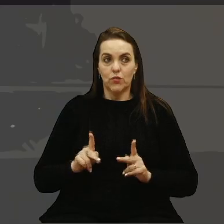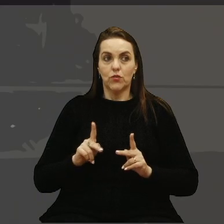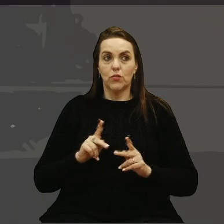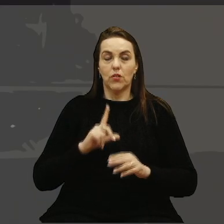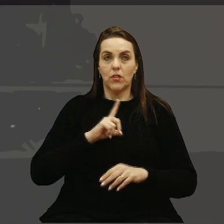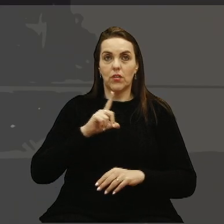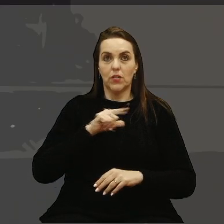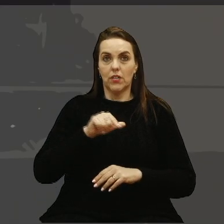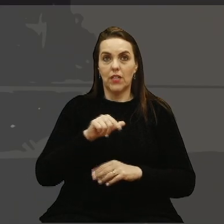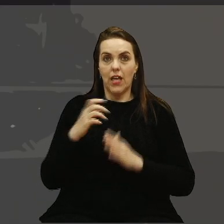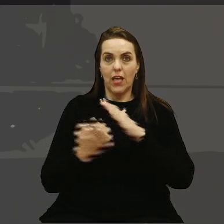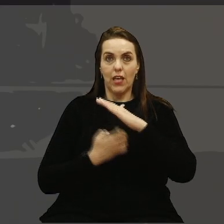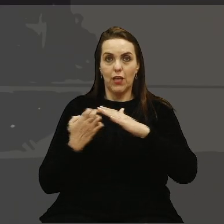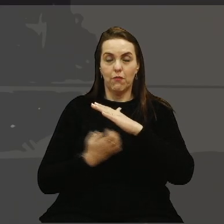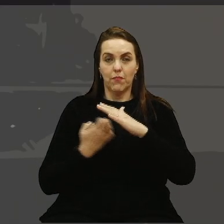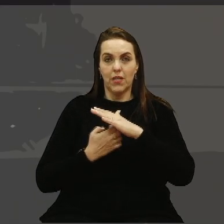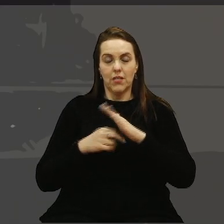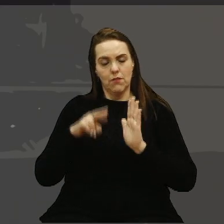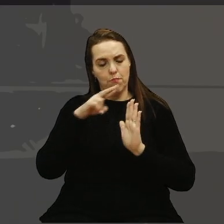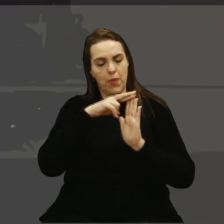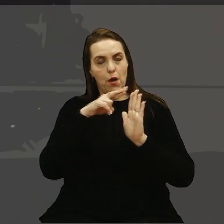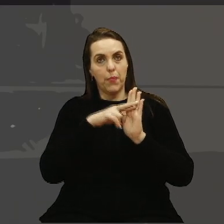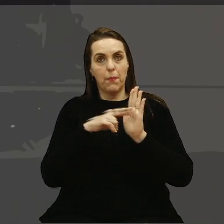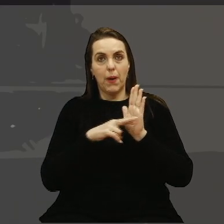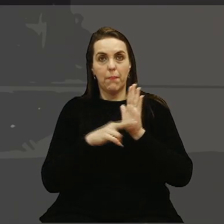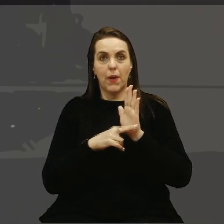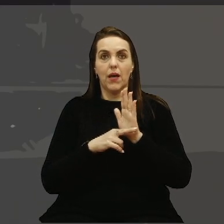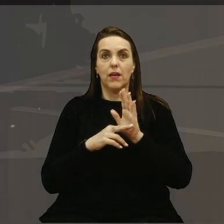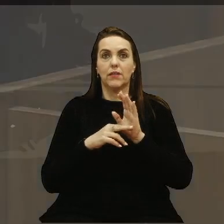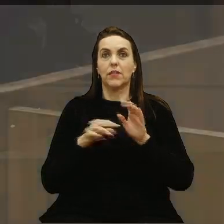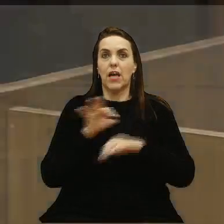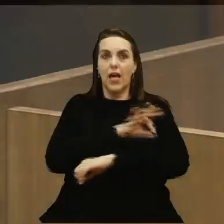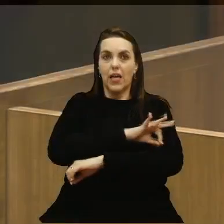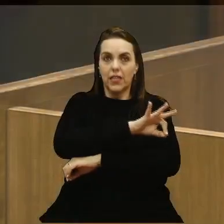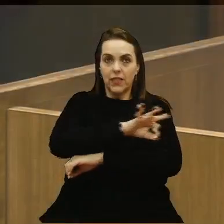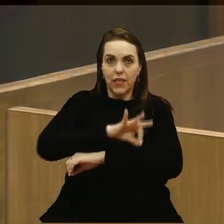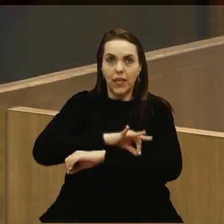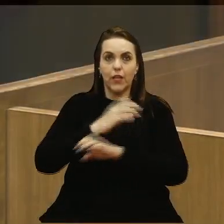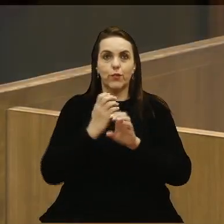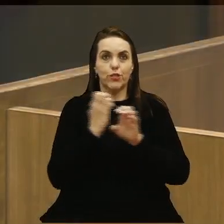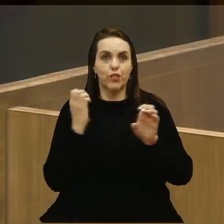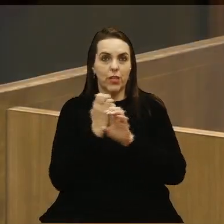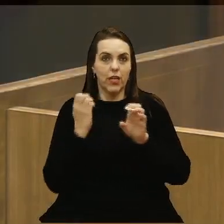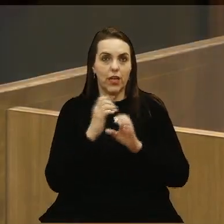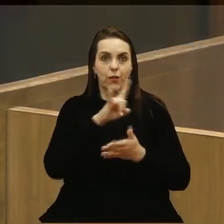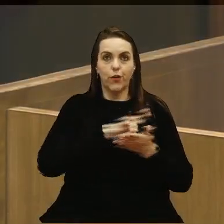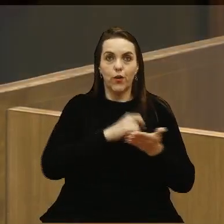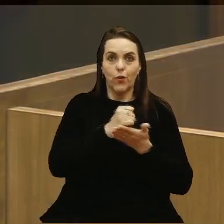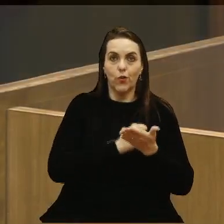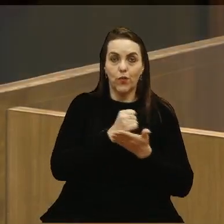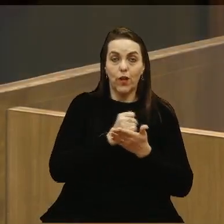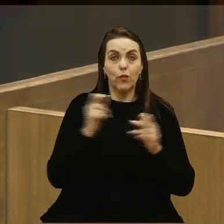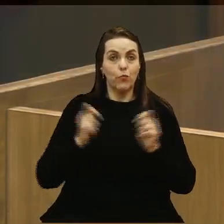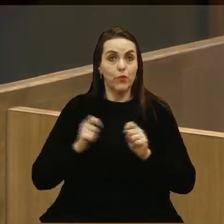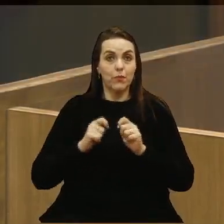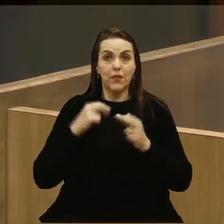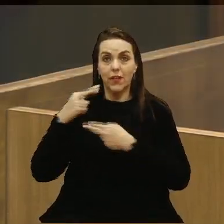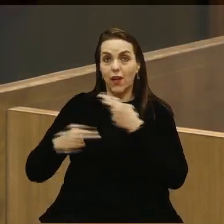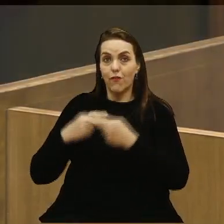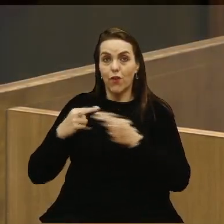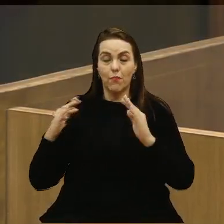as empresas para fazer as regularizações, é arquiteto, é engenheiro, você vai poder reformar a sua casa,